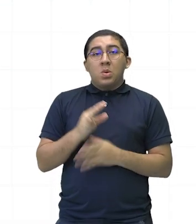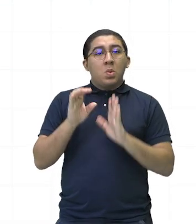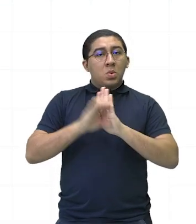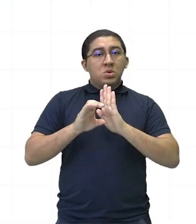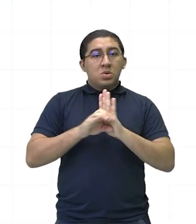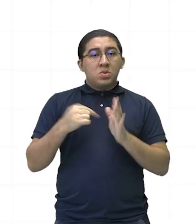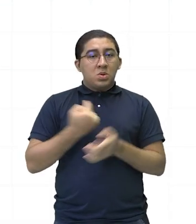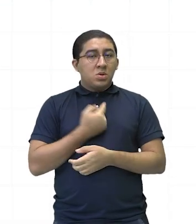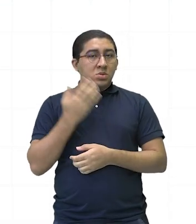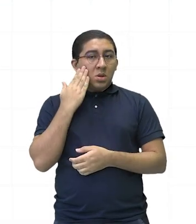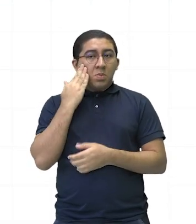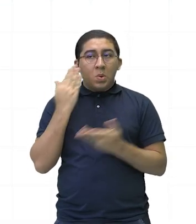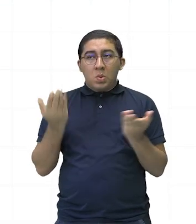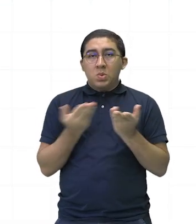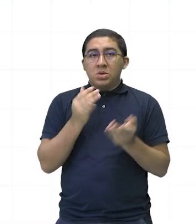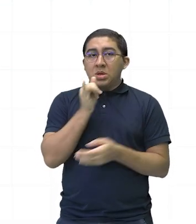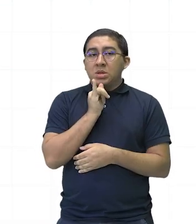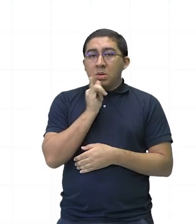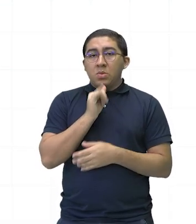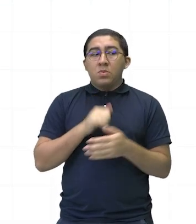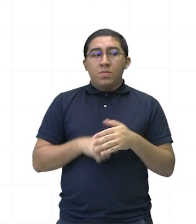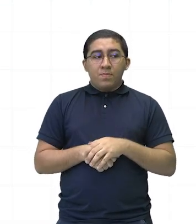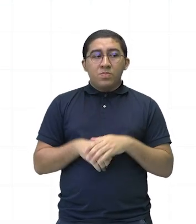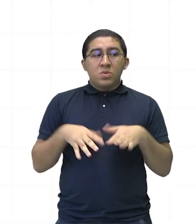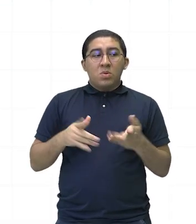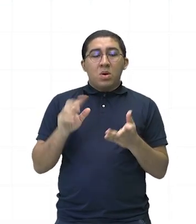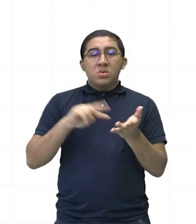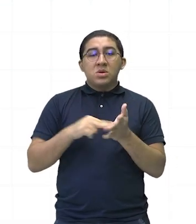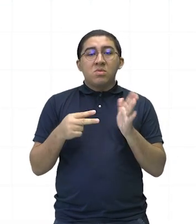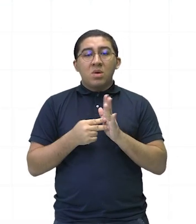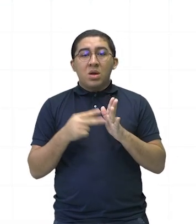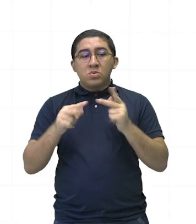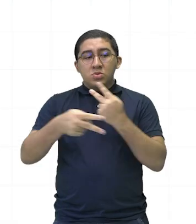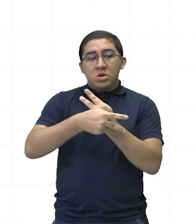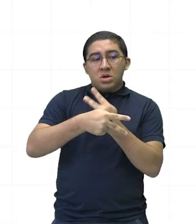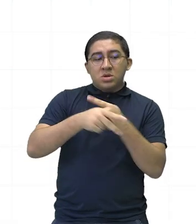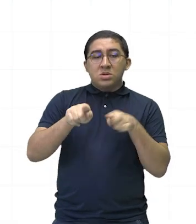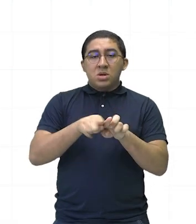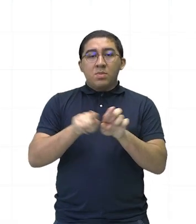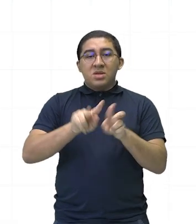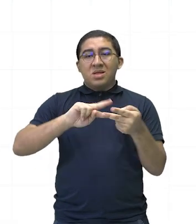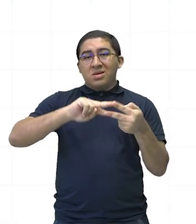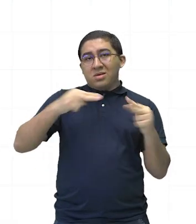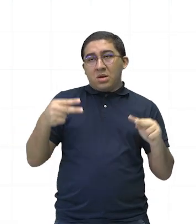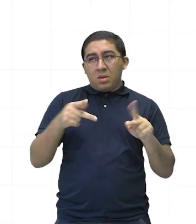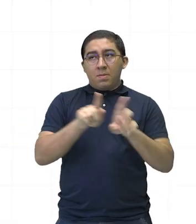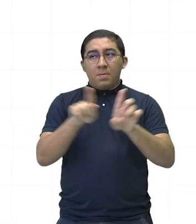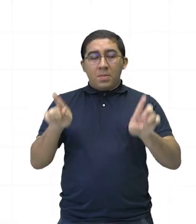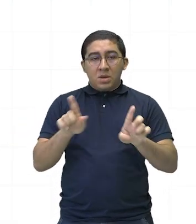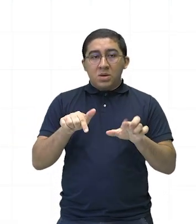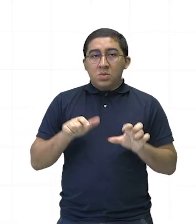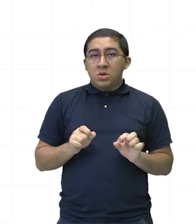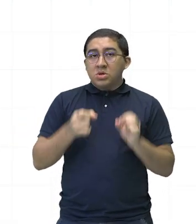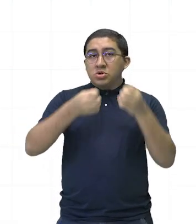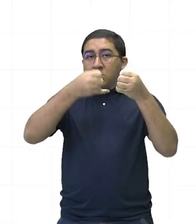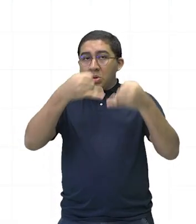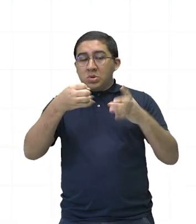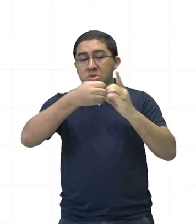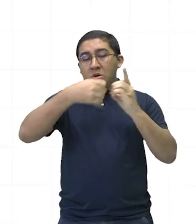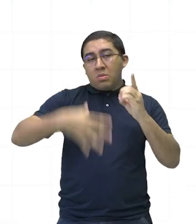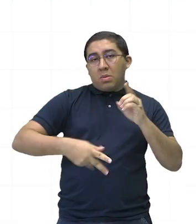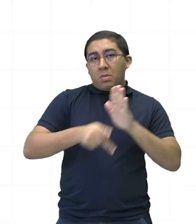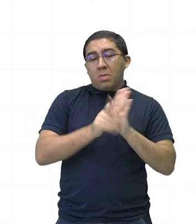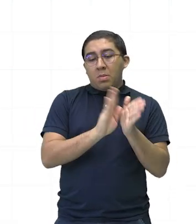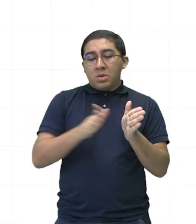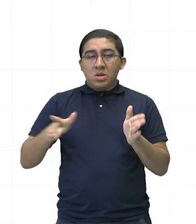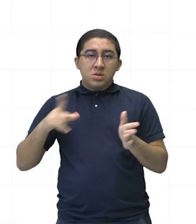que nós sabemos hoje, como o que era um gene ou o próprio DNA, mas ele descreveu esses processos durante